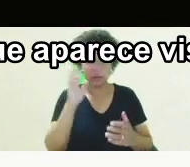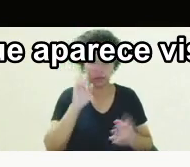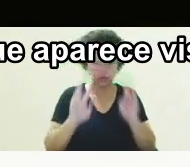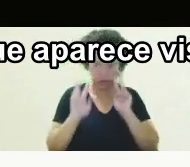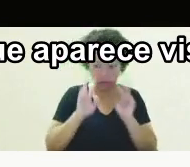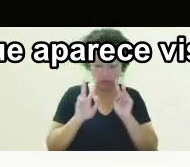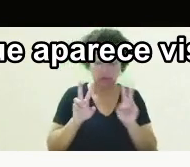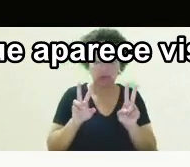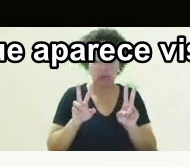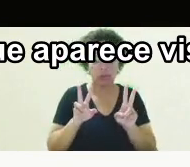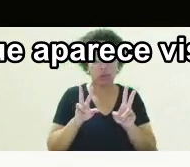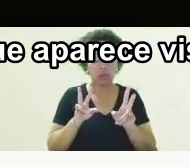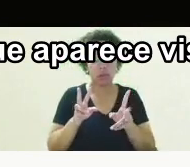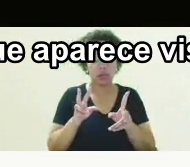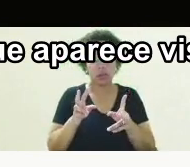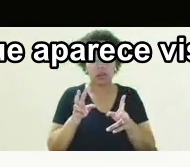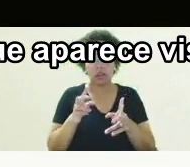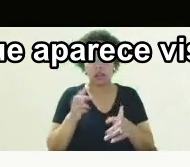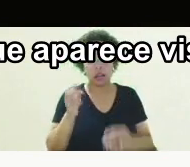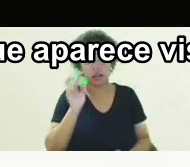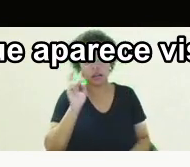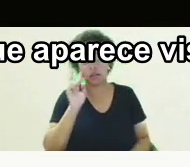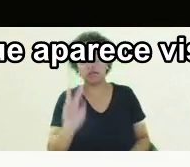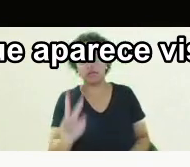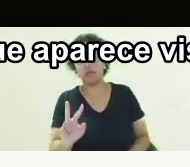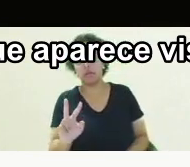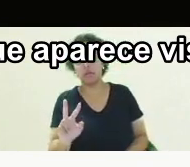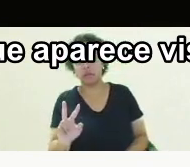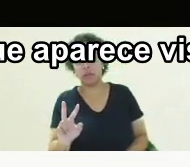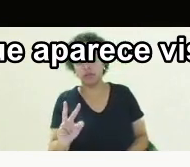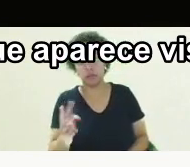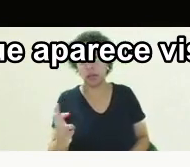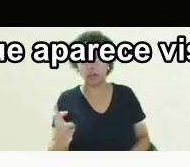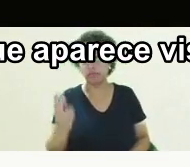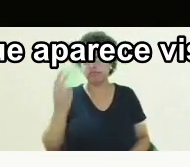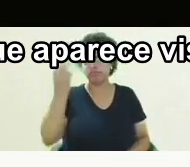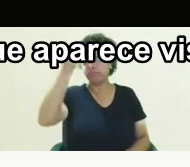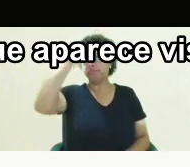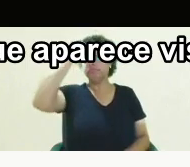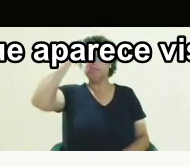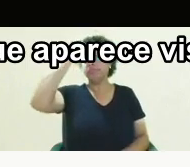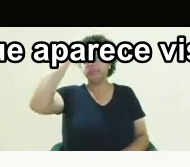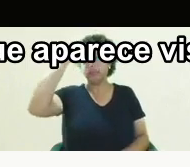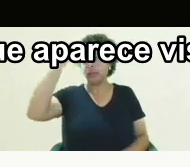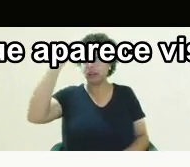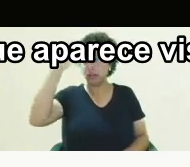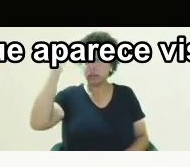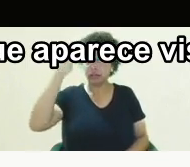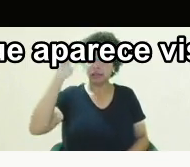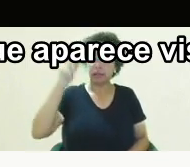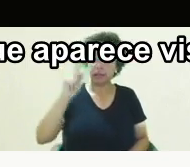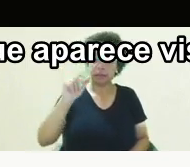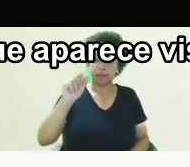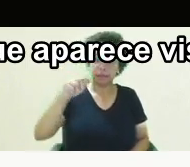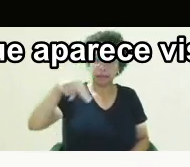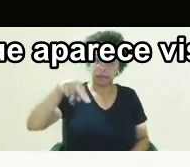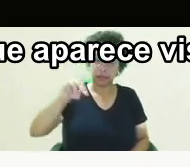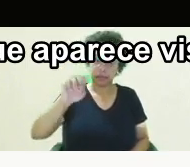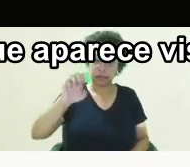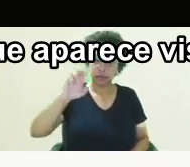Negra, elas não iriam estar associando mentalmente como Pantera Negra, né? Esse homem